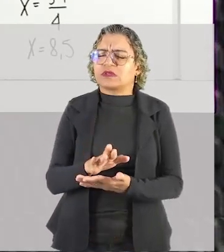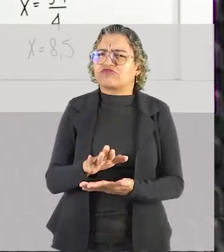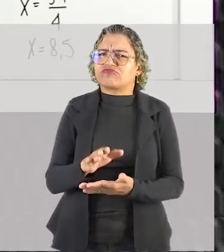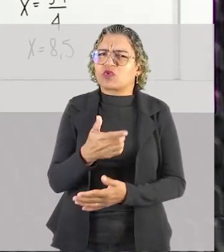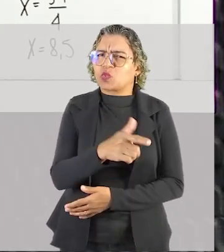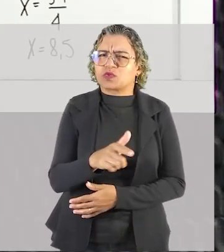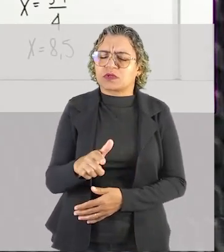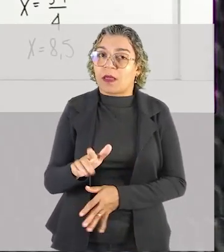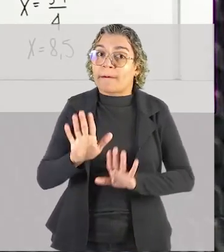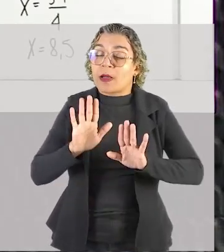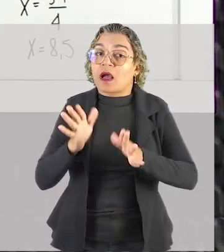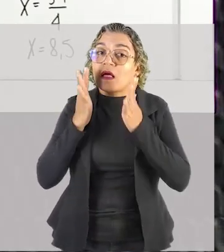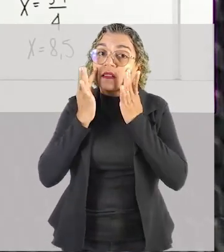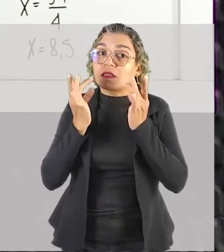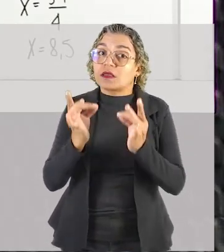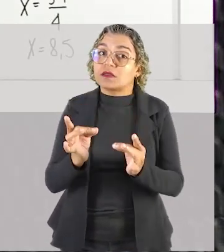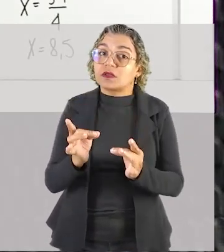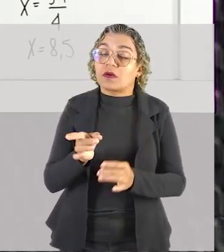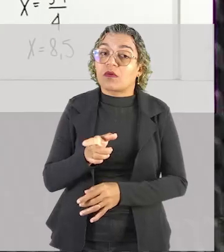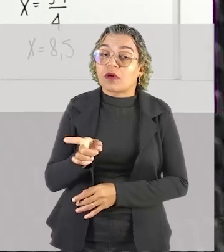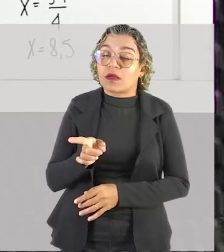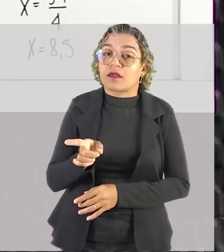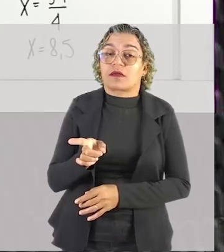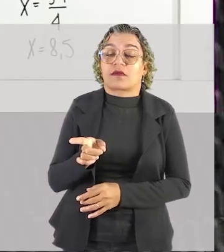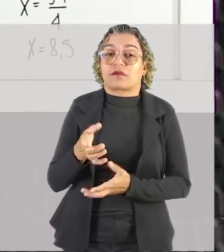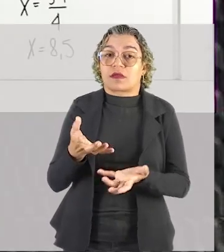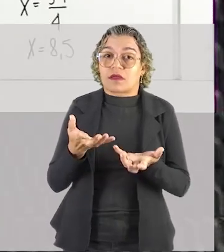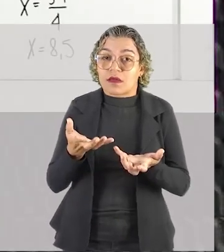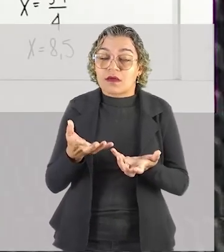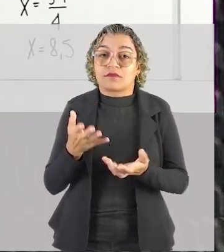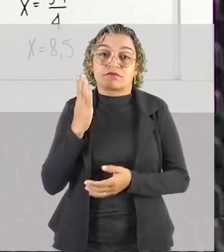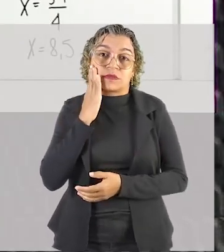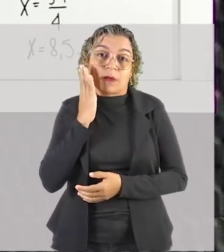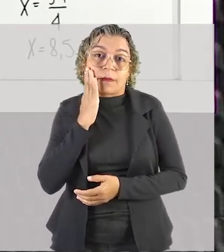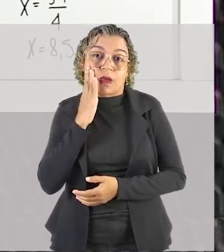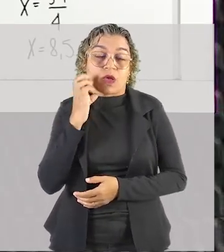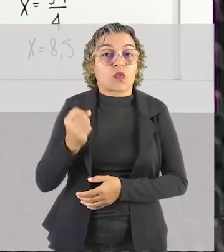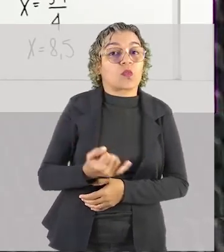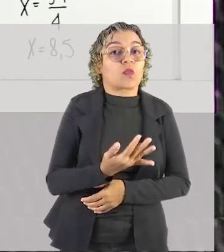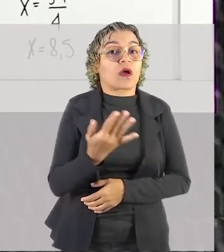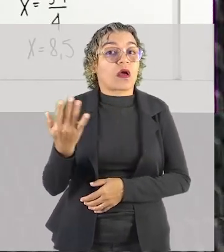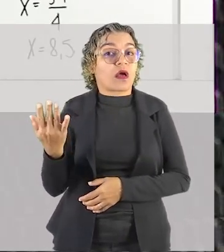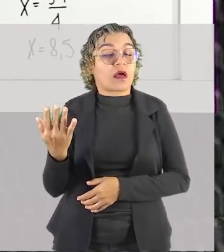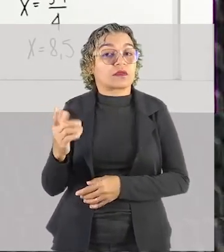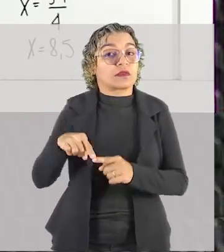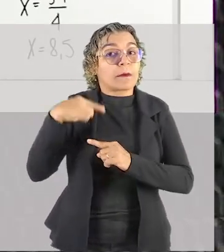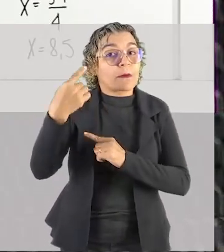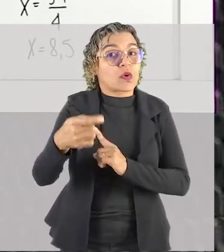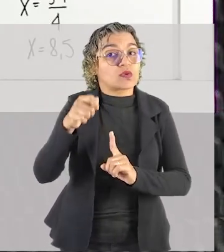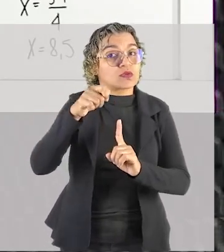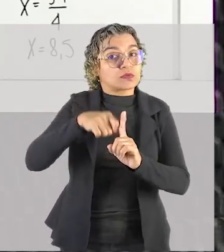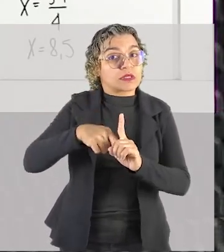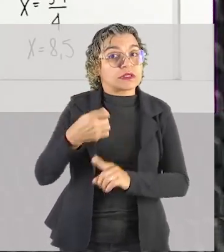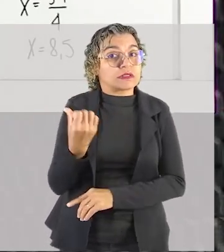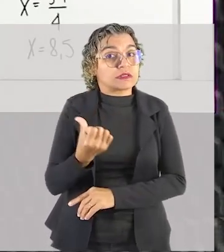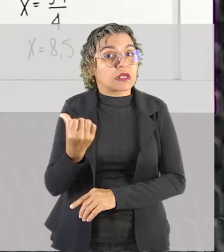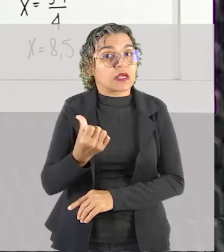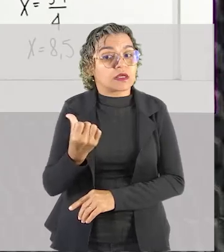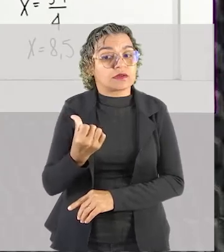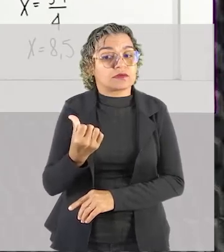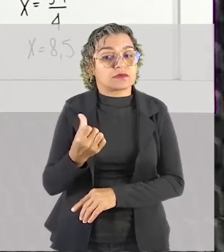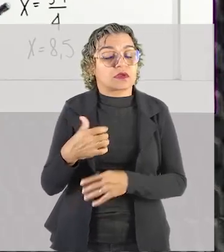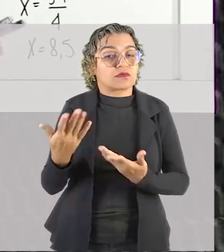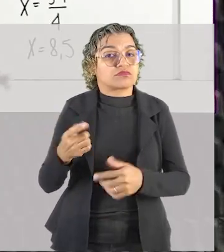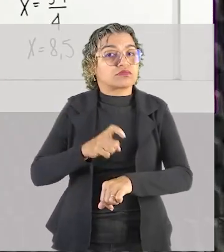perguntando. Ele quer saber quanto tempo depois do sexto mês. Ora, então quanto tempo se passou depois